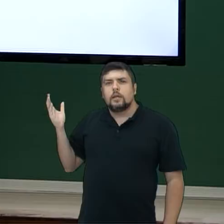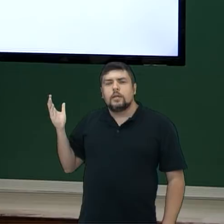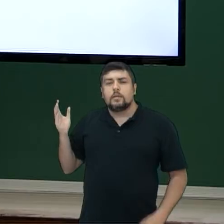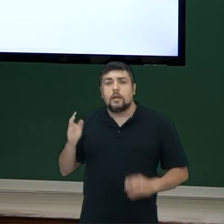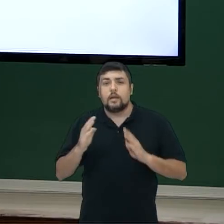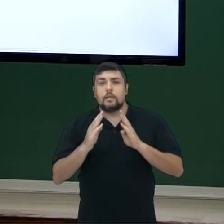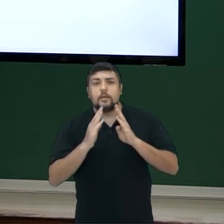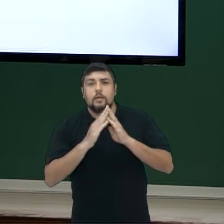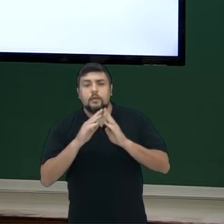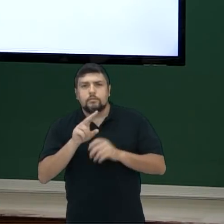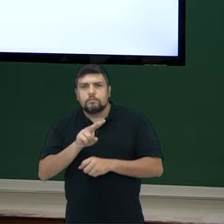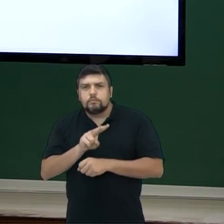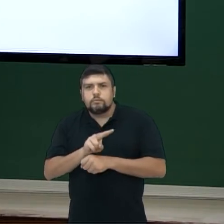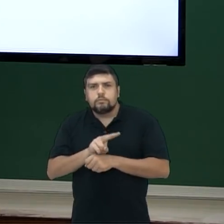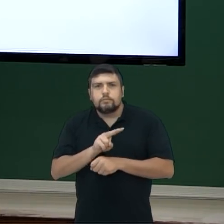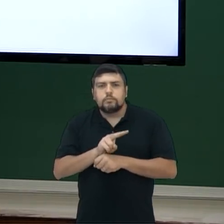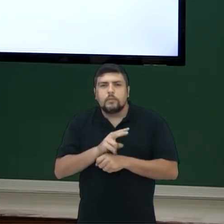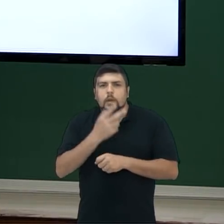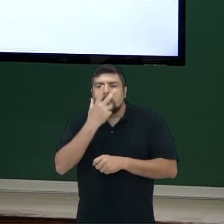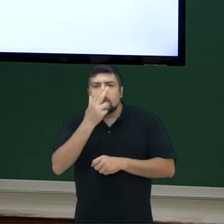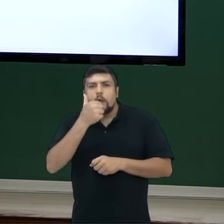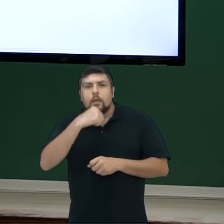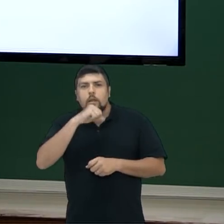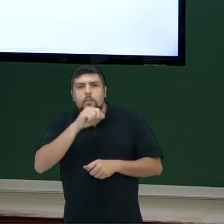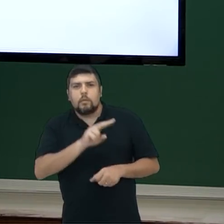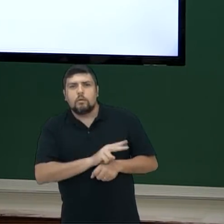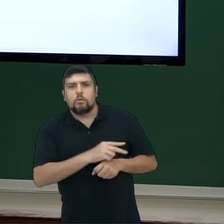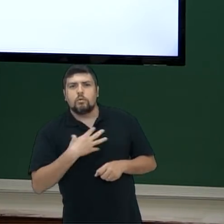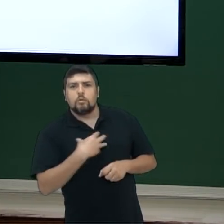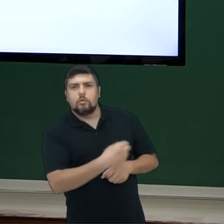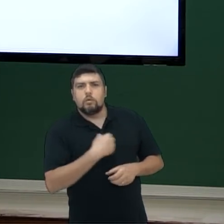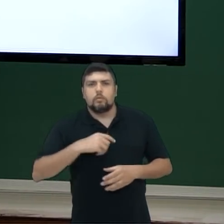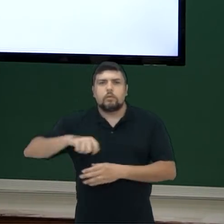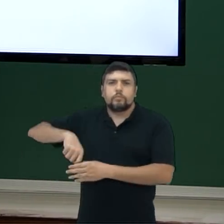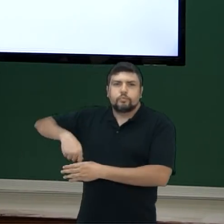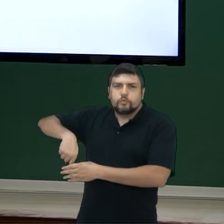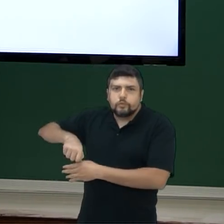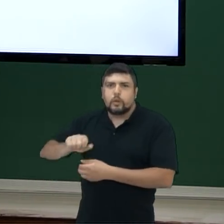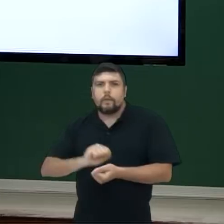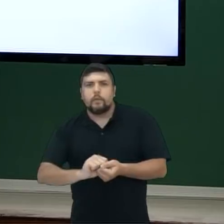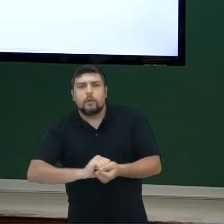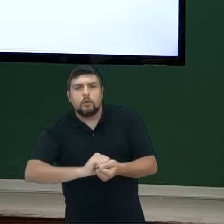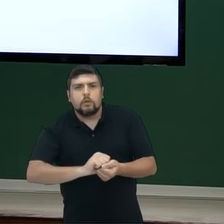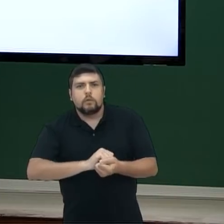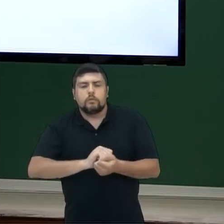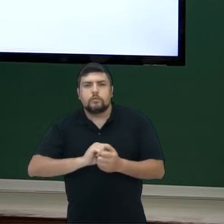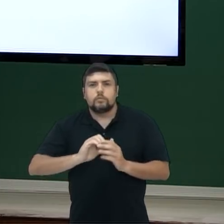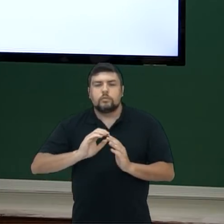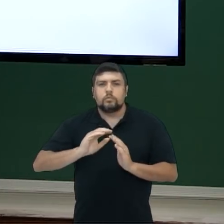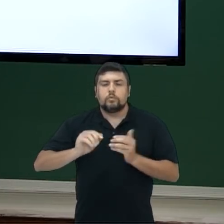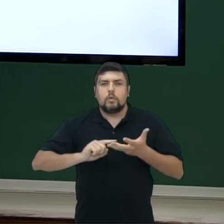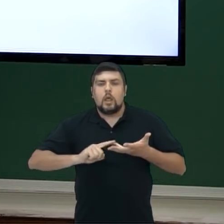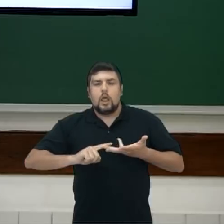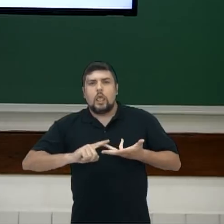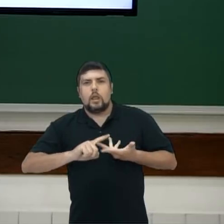faz milhões de coisas ao mesmo tempo. Cuida do filho, prepara uma comida, lava a roupa, é a dona de casa.